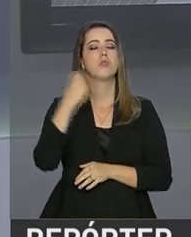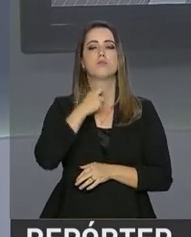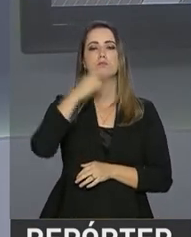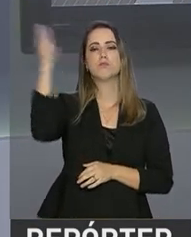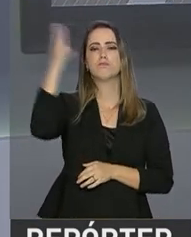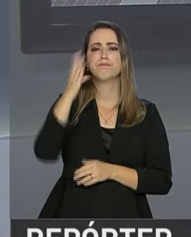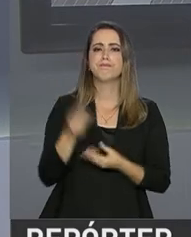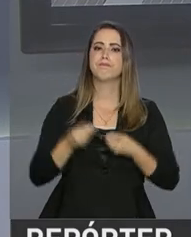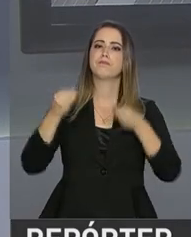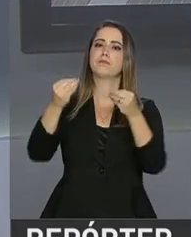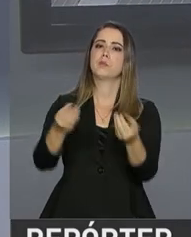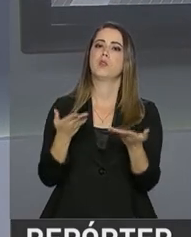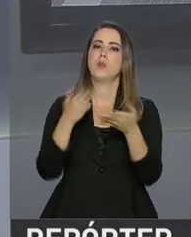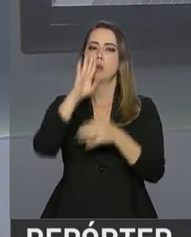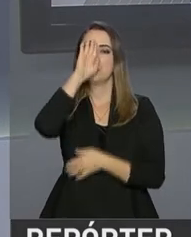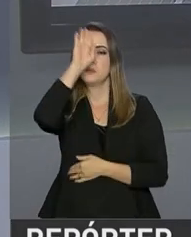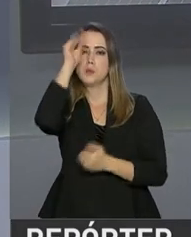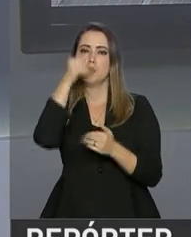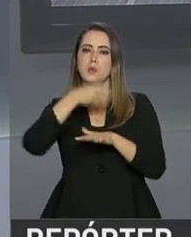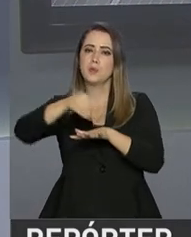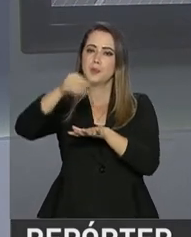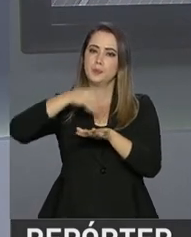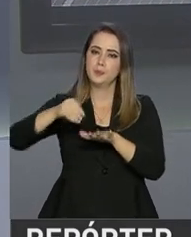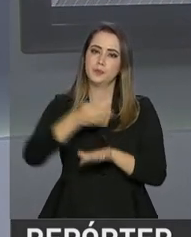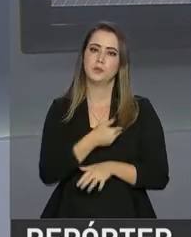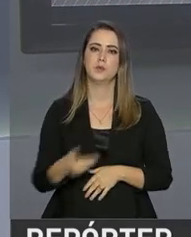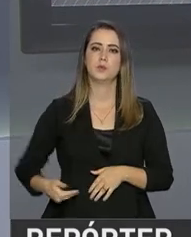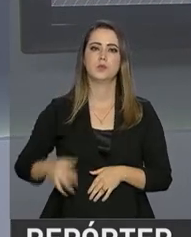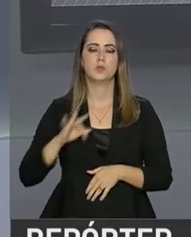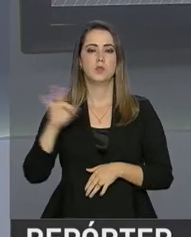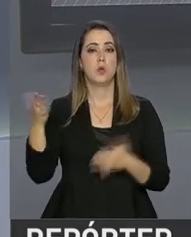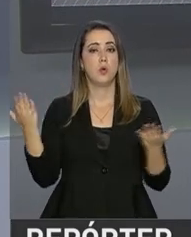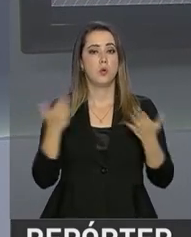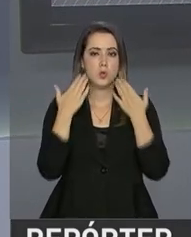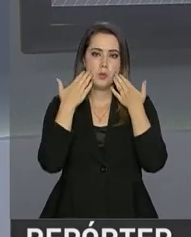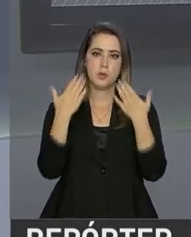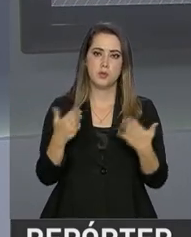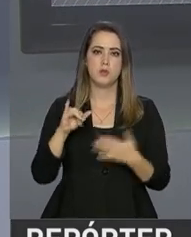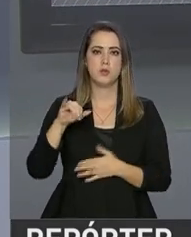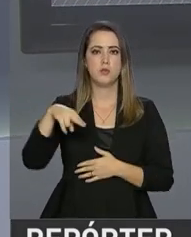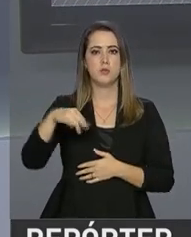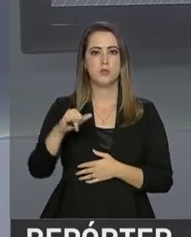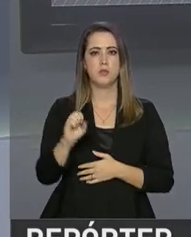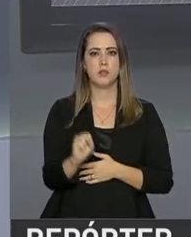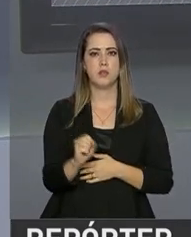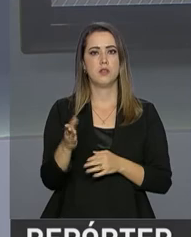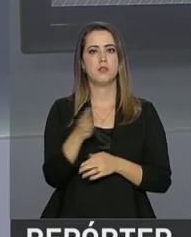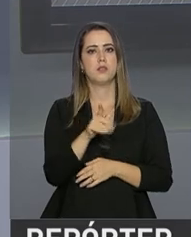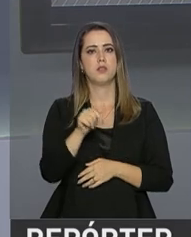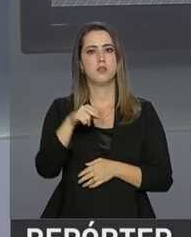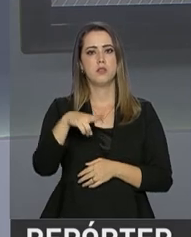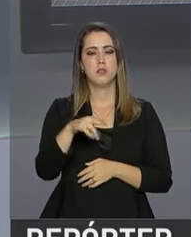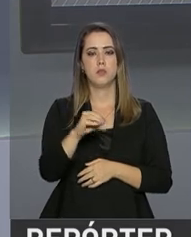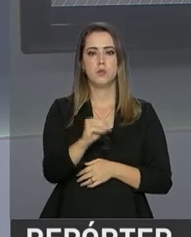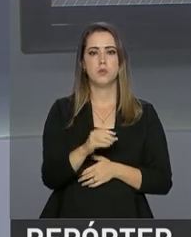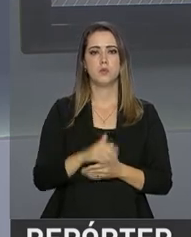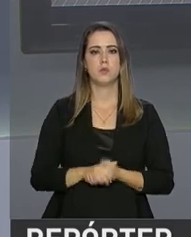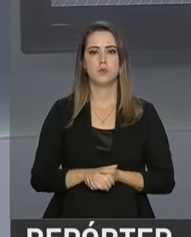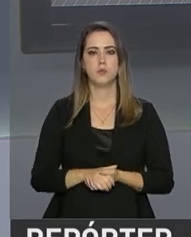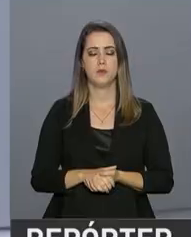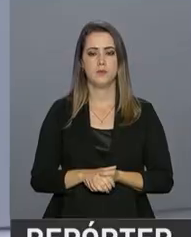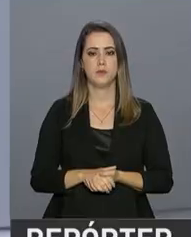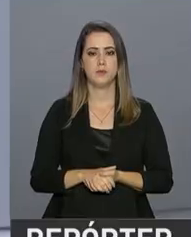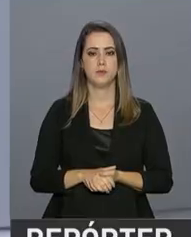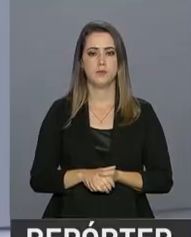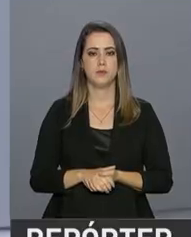as principais notícias do governo federal na apresentação de hoje os jornalistas na zebra 1 e luciano seixas